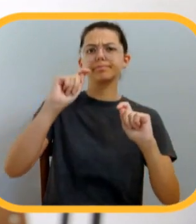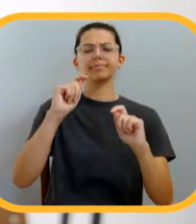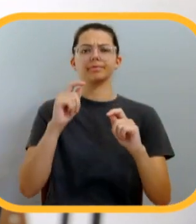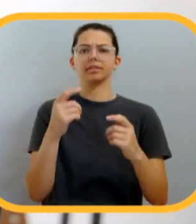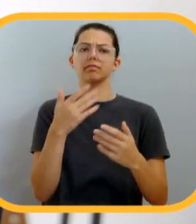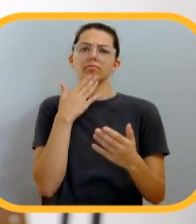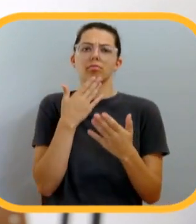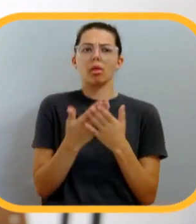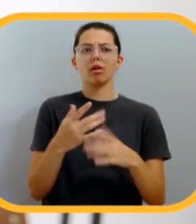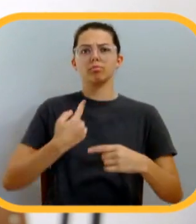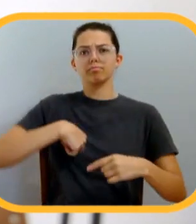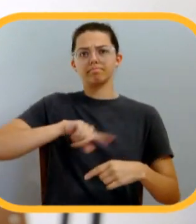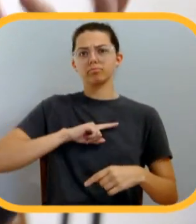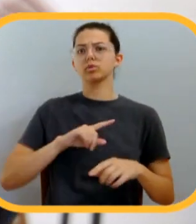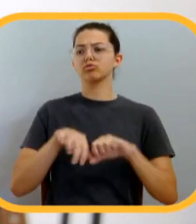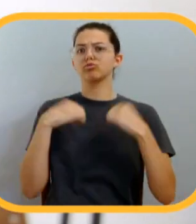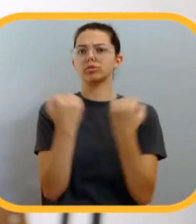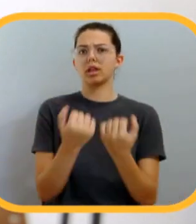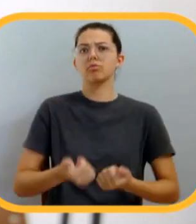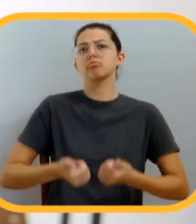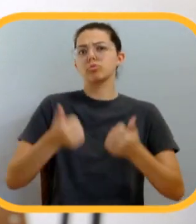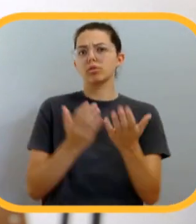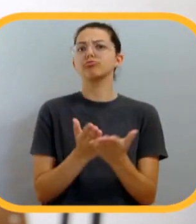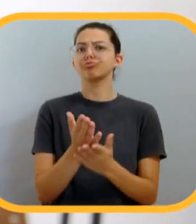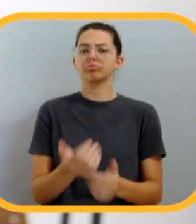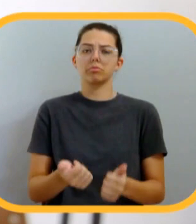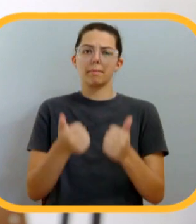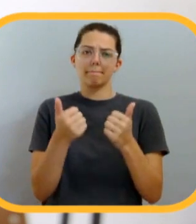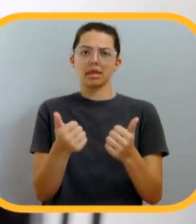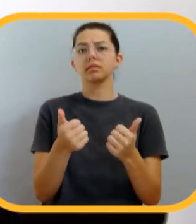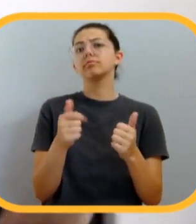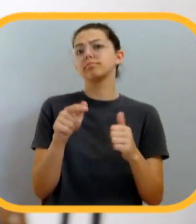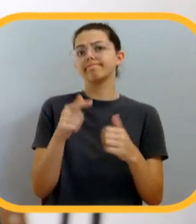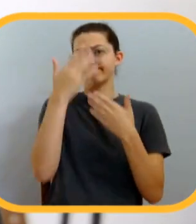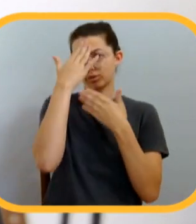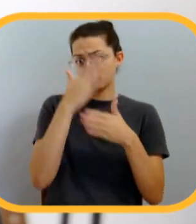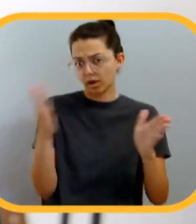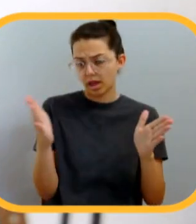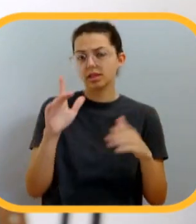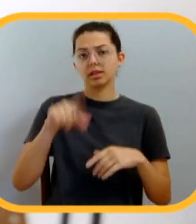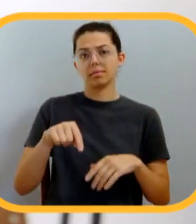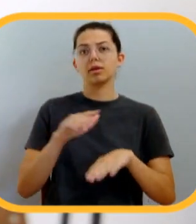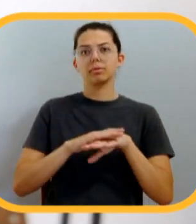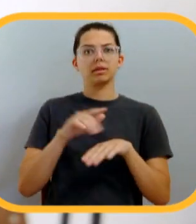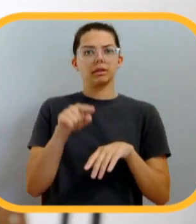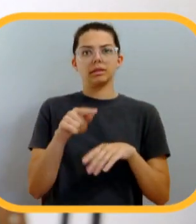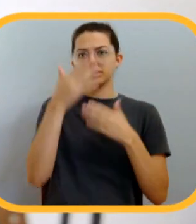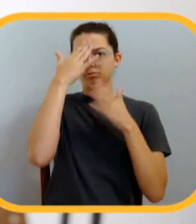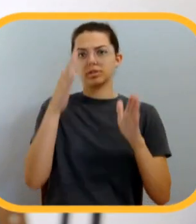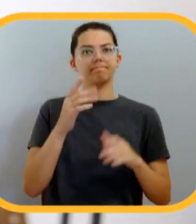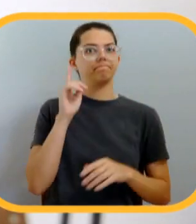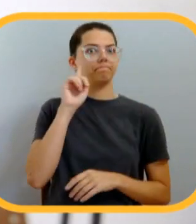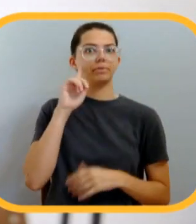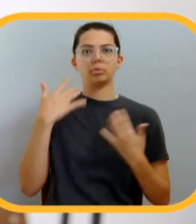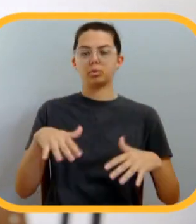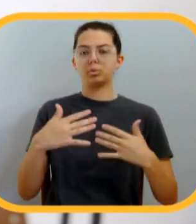reflexivos, críticos e contribuir para que a nossa sociedade continue na sua forma democrática, que é